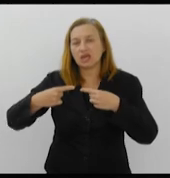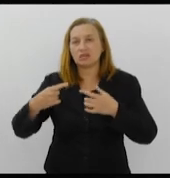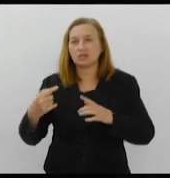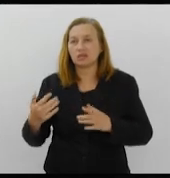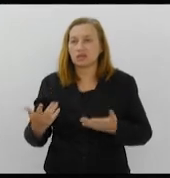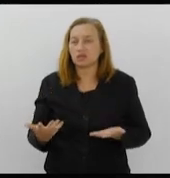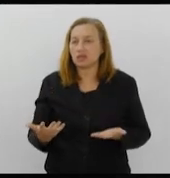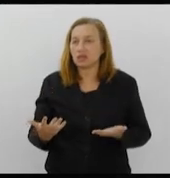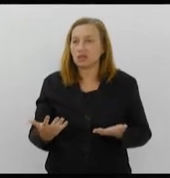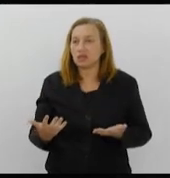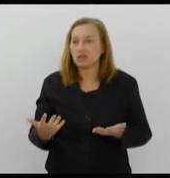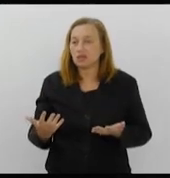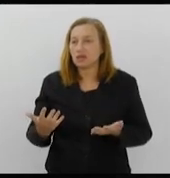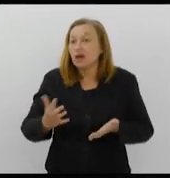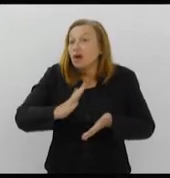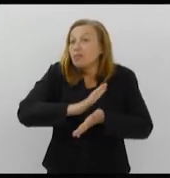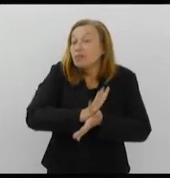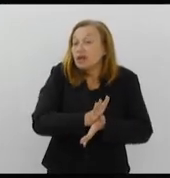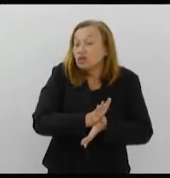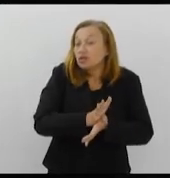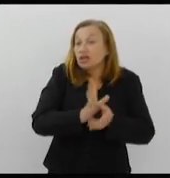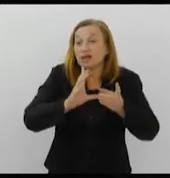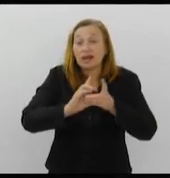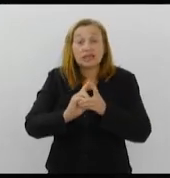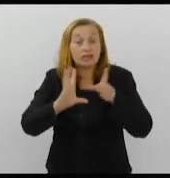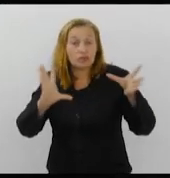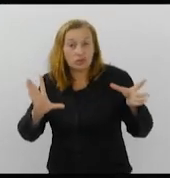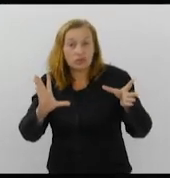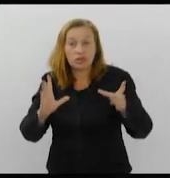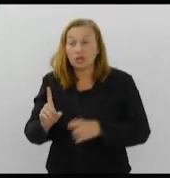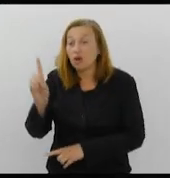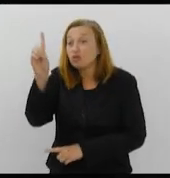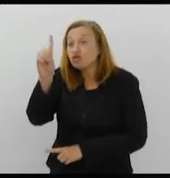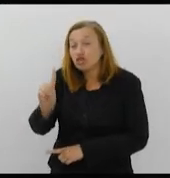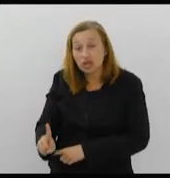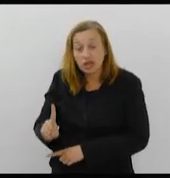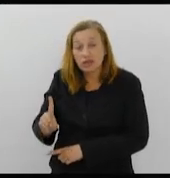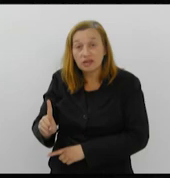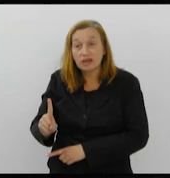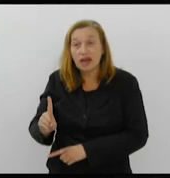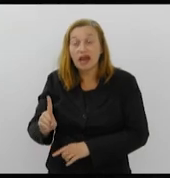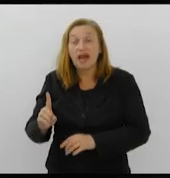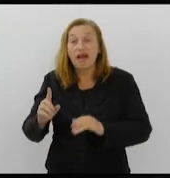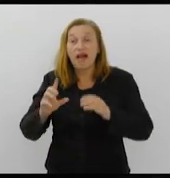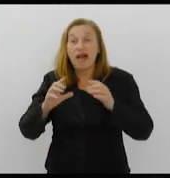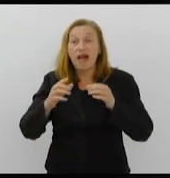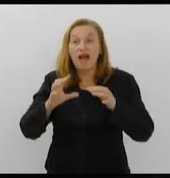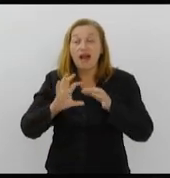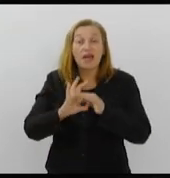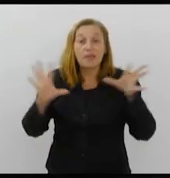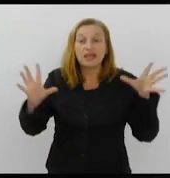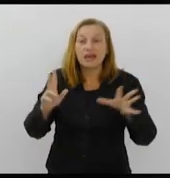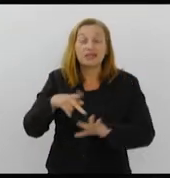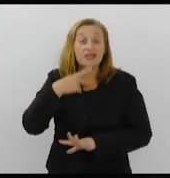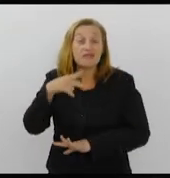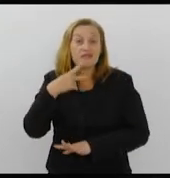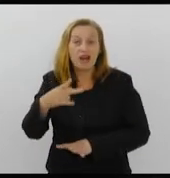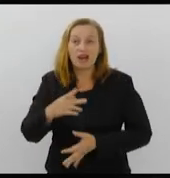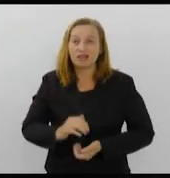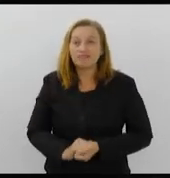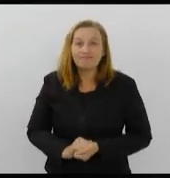assombrando a democracia, que preconiza o direito à liberdade de expressão como um valor